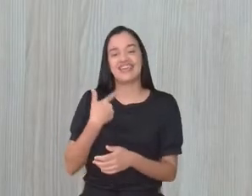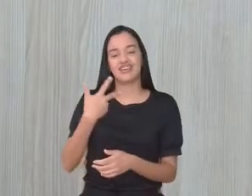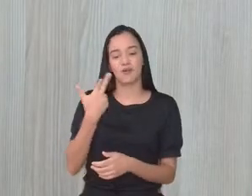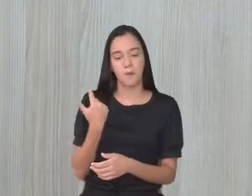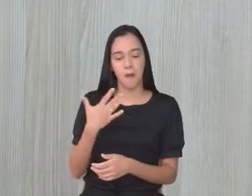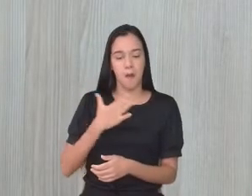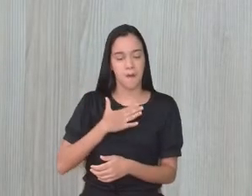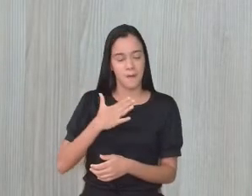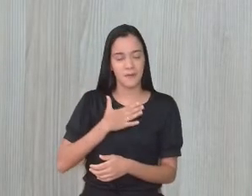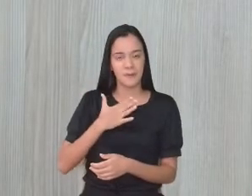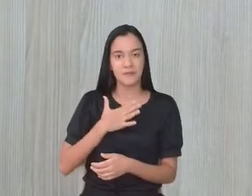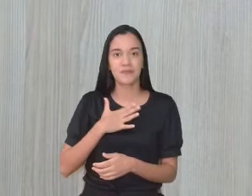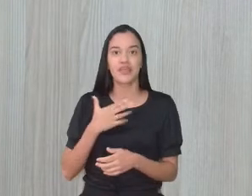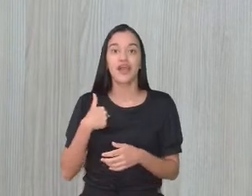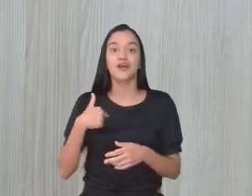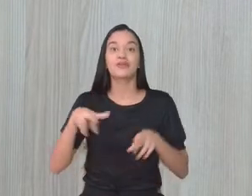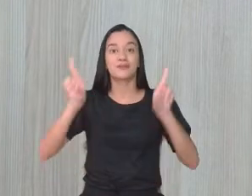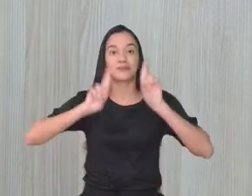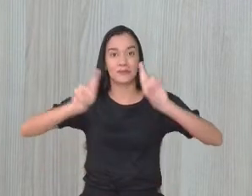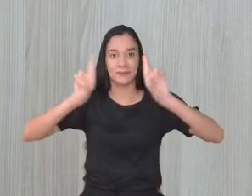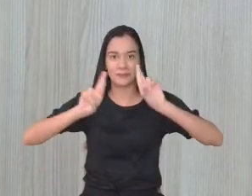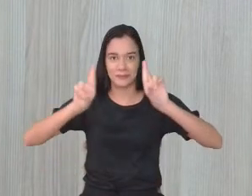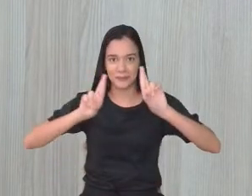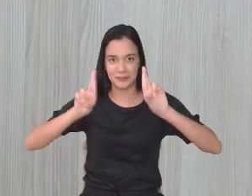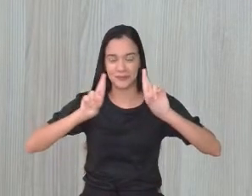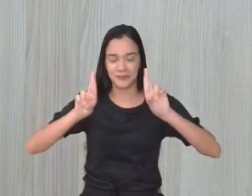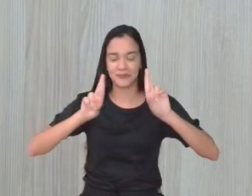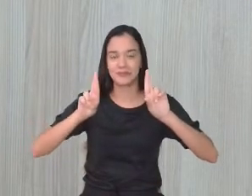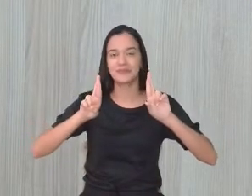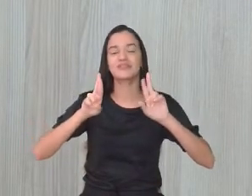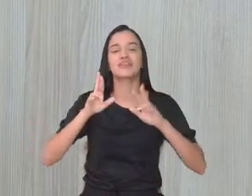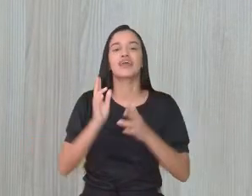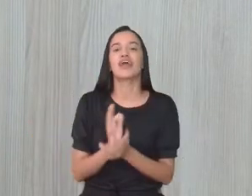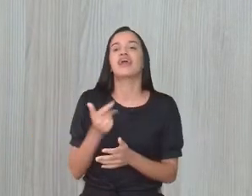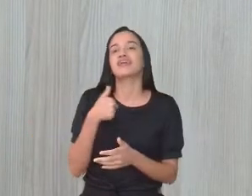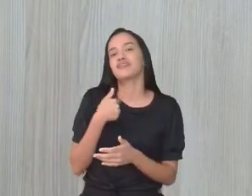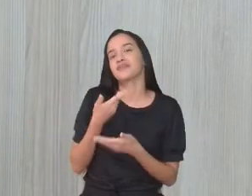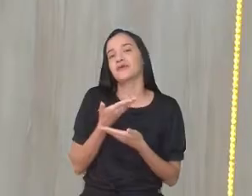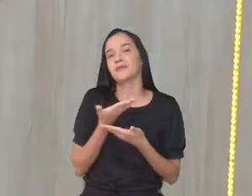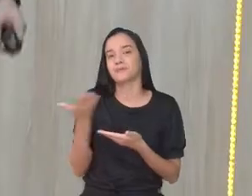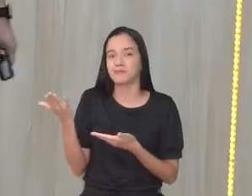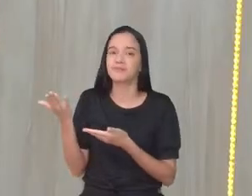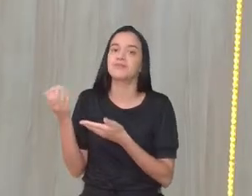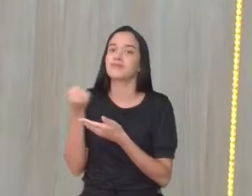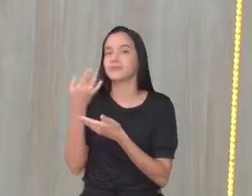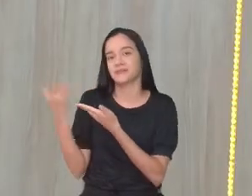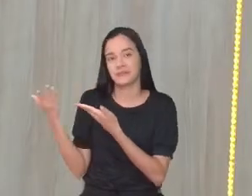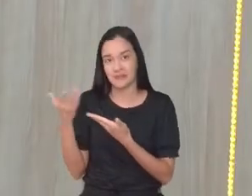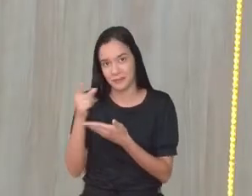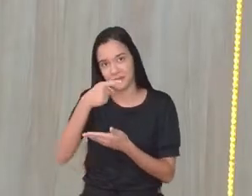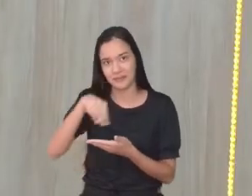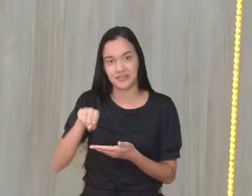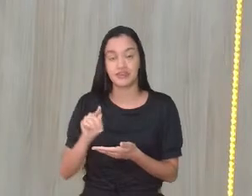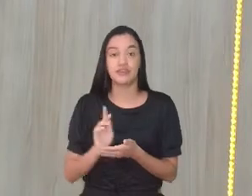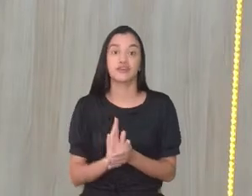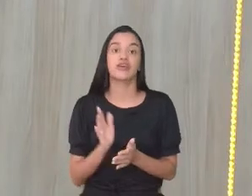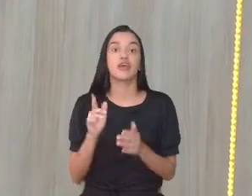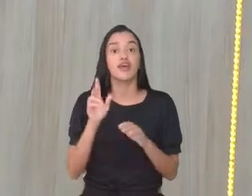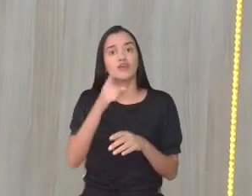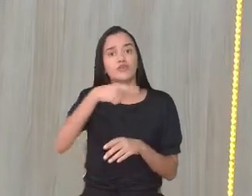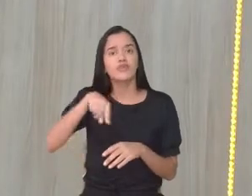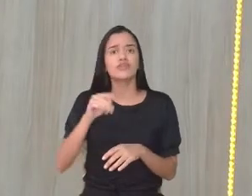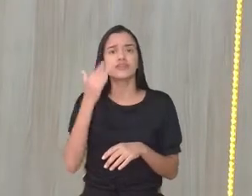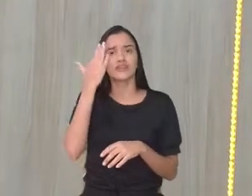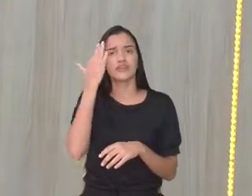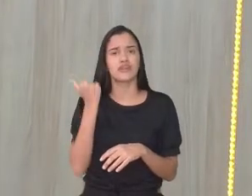Estamos de esperança. Já já eu passo a palavrinha para ela dar as boas-vindas aí para vocês, certo? Como você